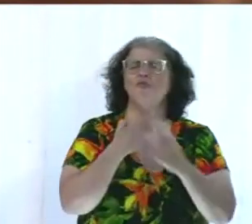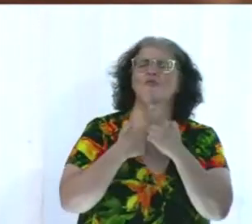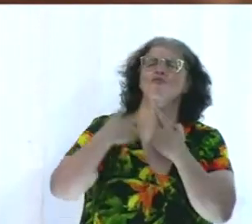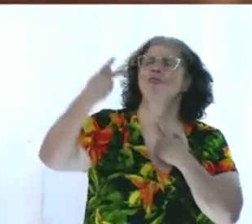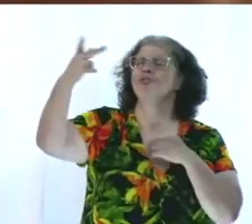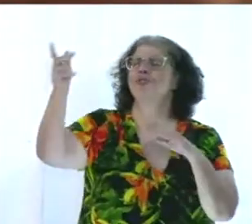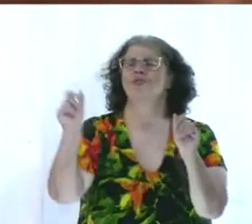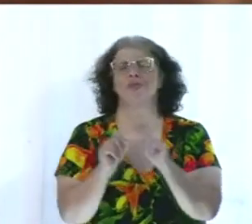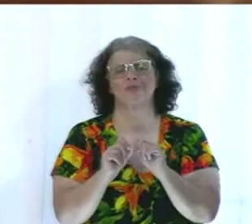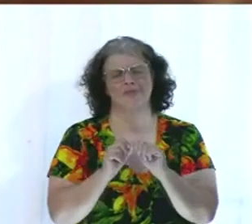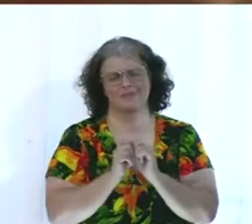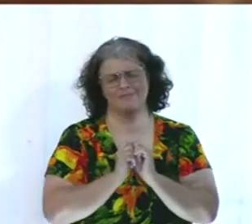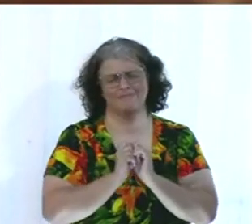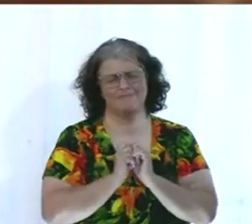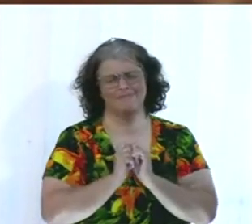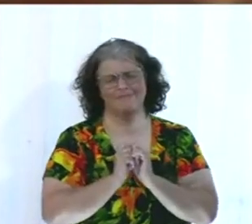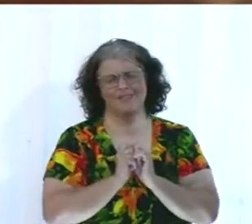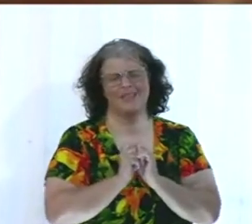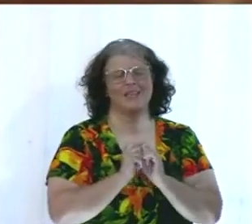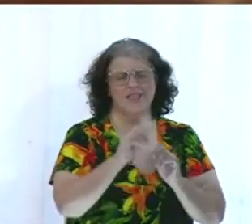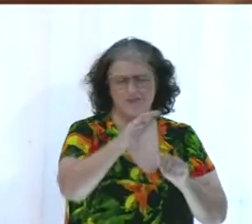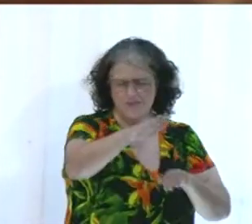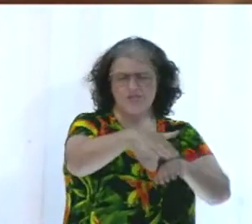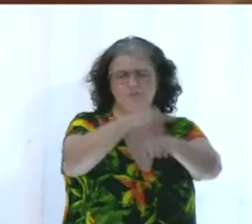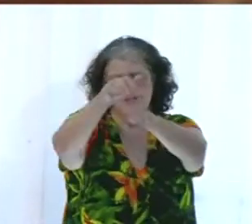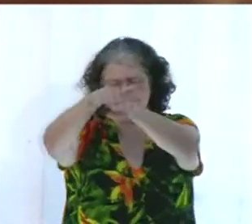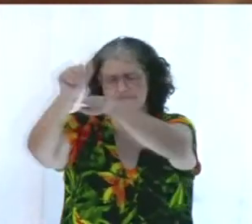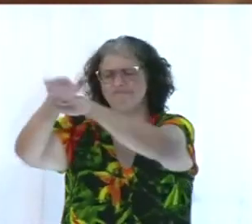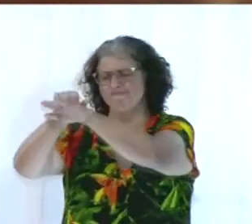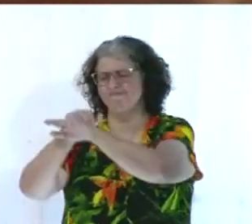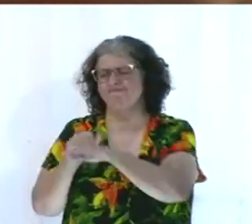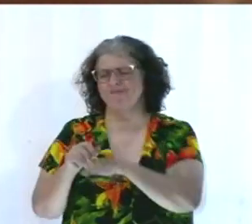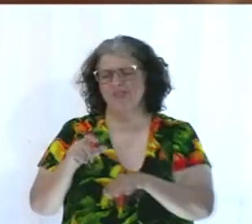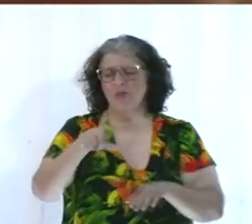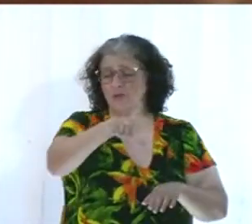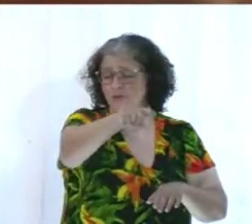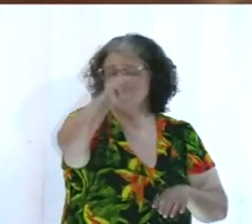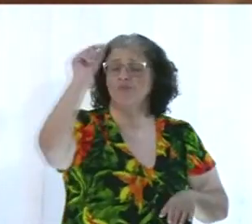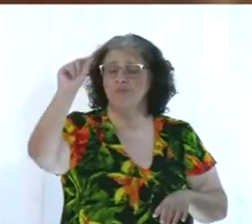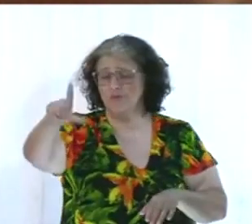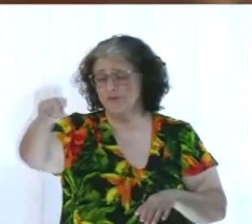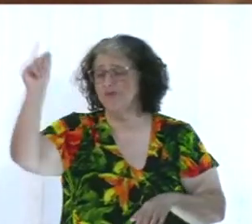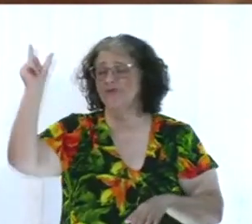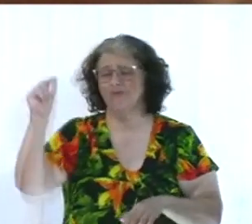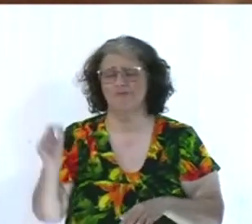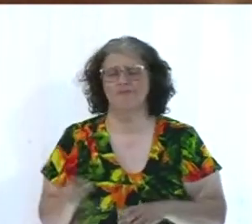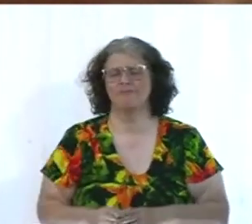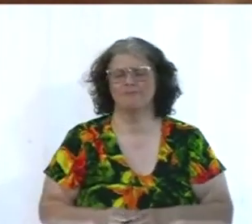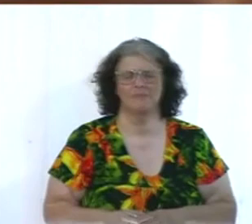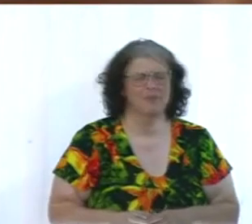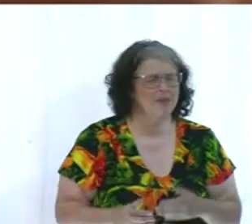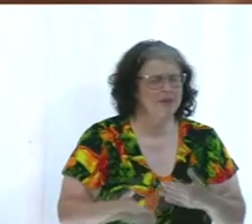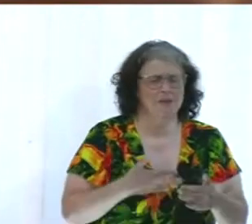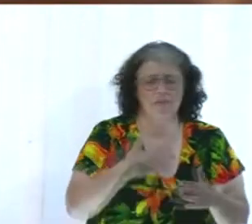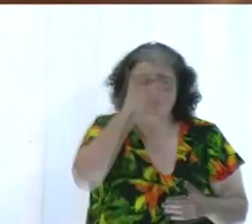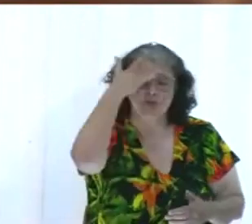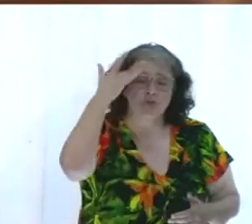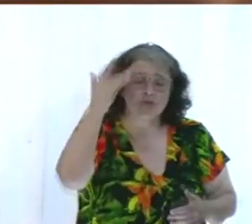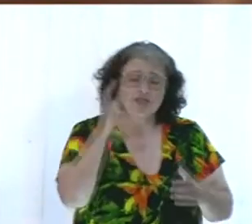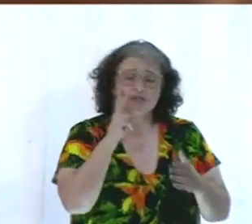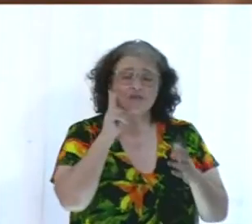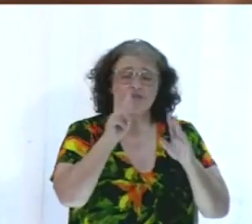o Senhor esteja, ó Deus, alcançando os seus escolhidos, aqueles que talvez estejam acompanhando a transmissão, alguns que estejam aqui nessa